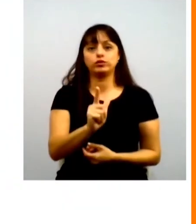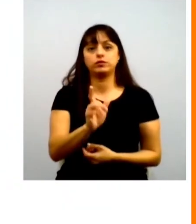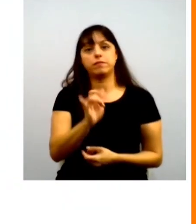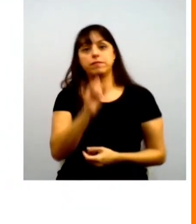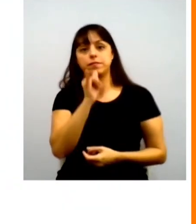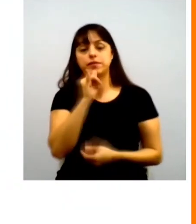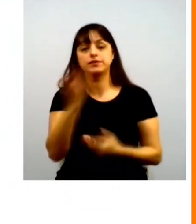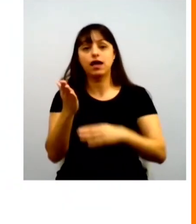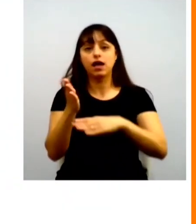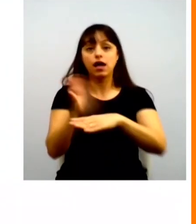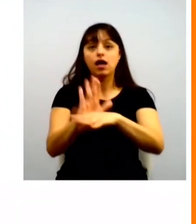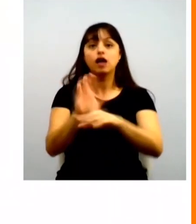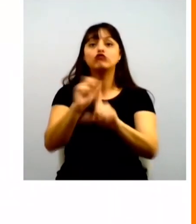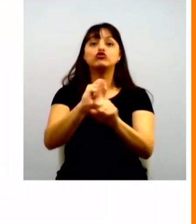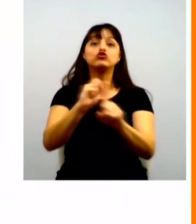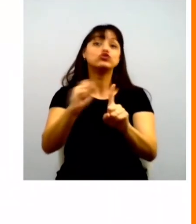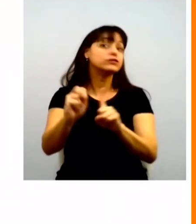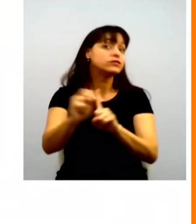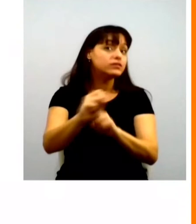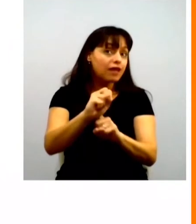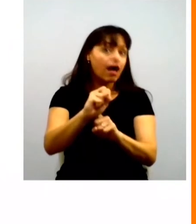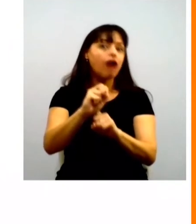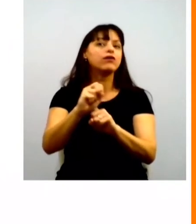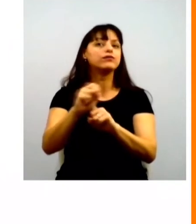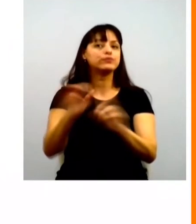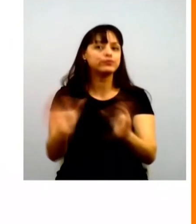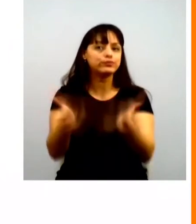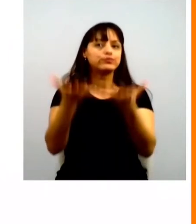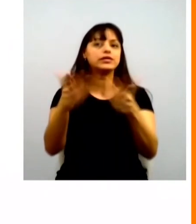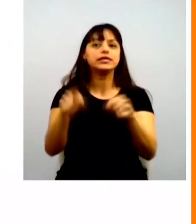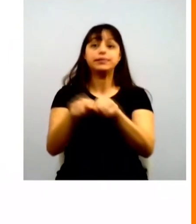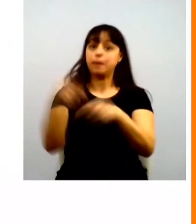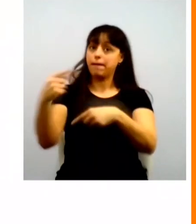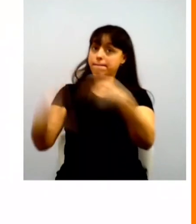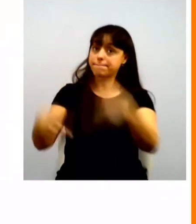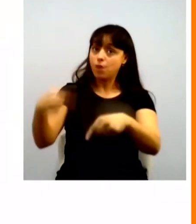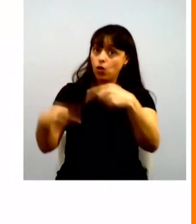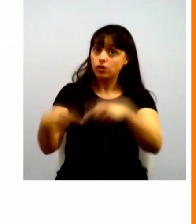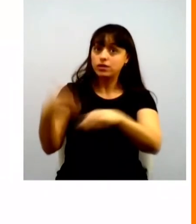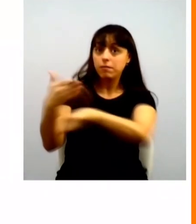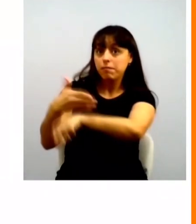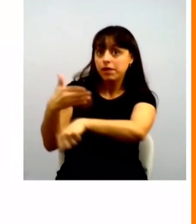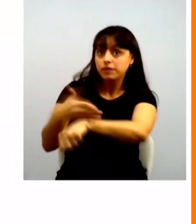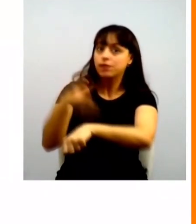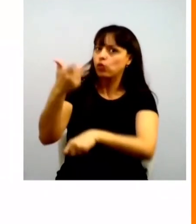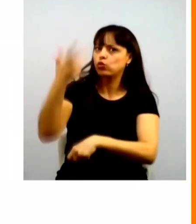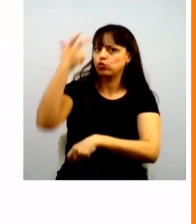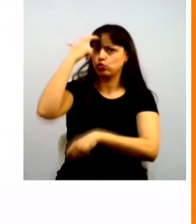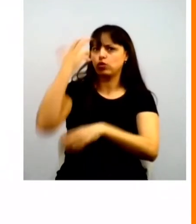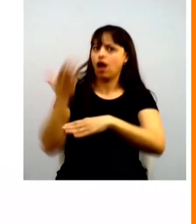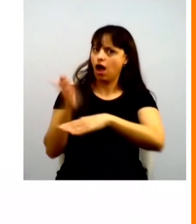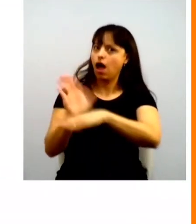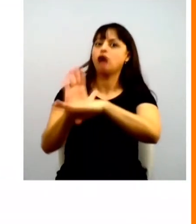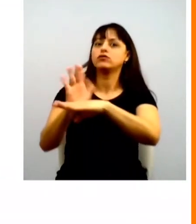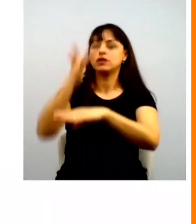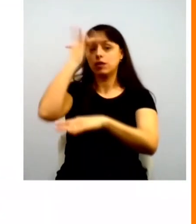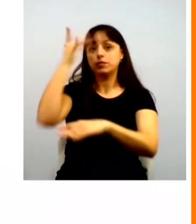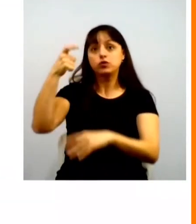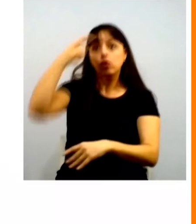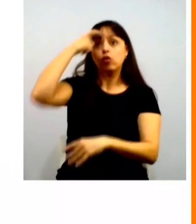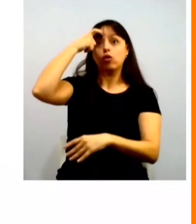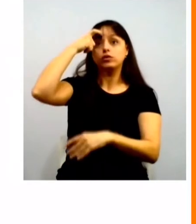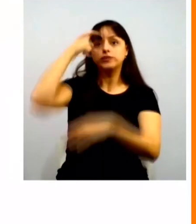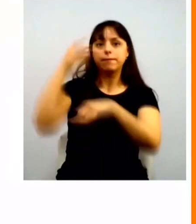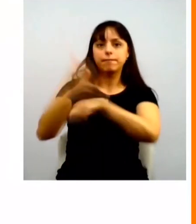social, contribuição à participação política, a cultura ajuda à participação política e, sobretudo, à